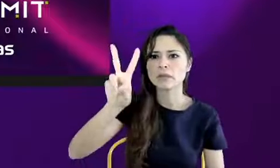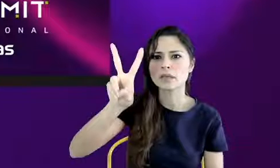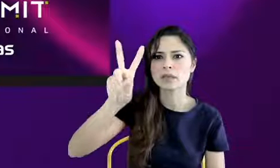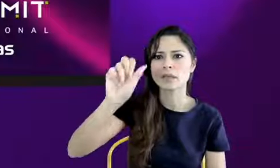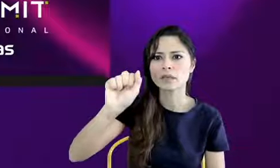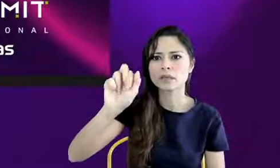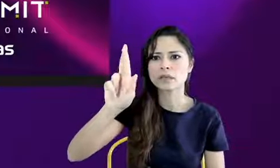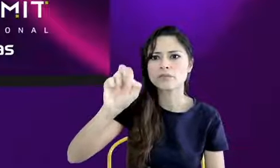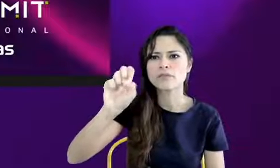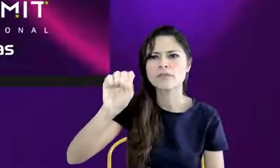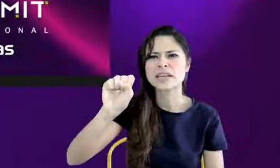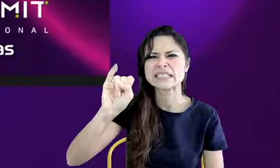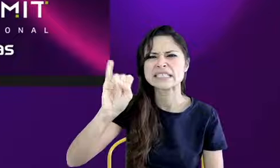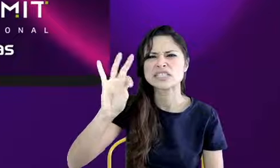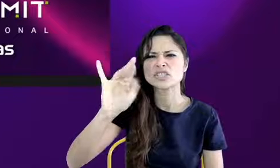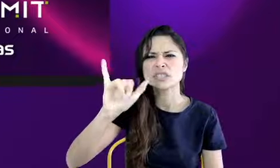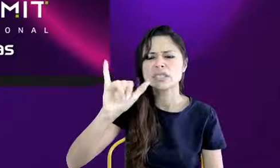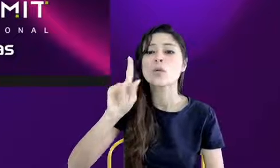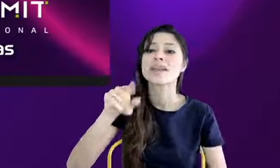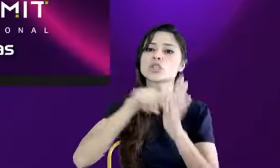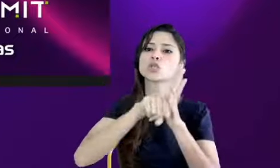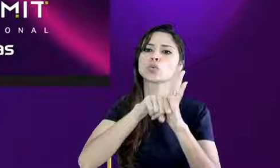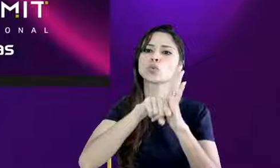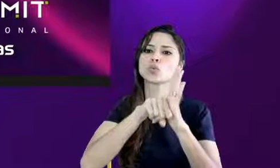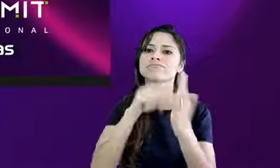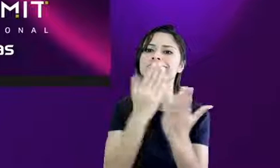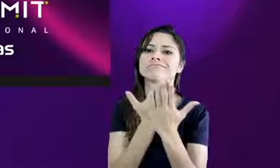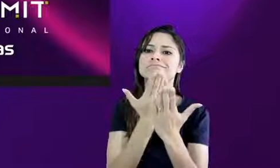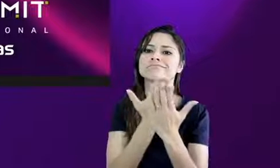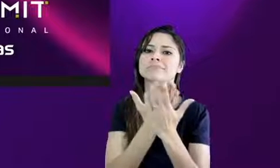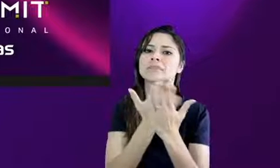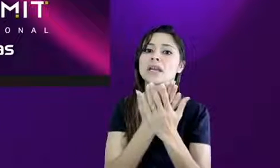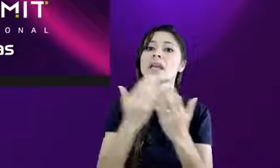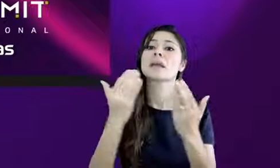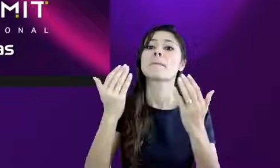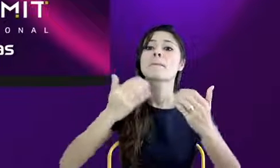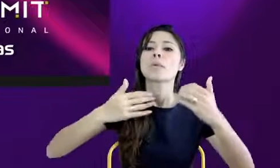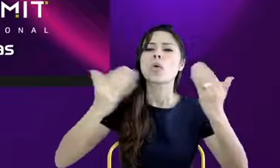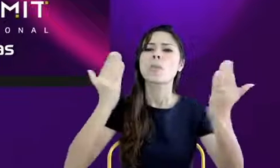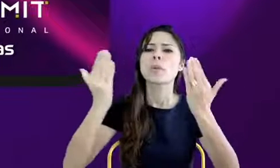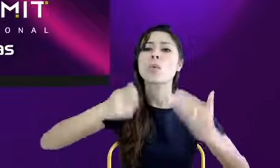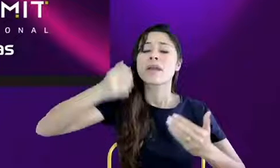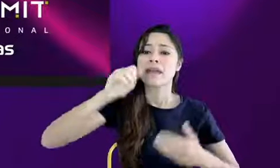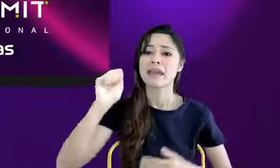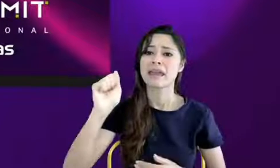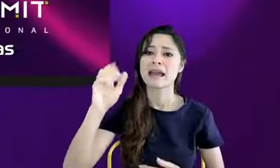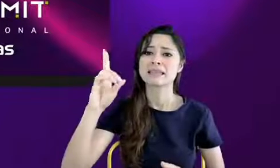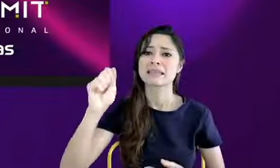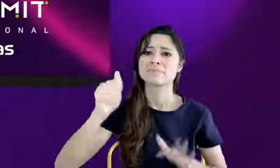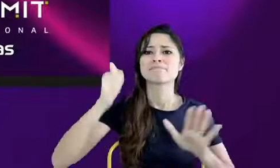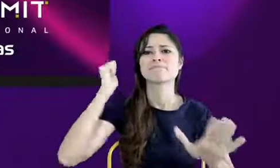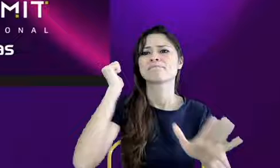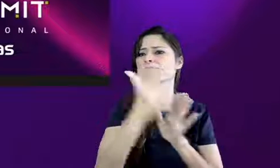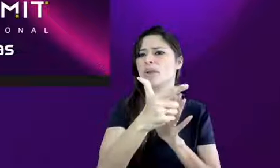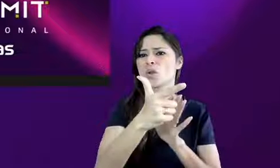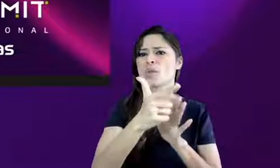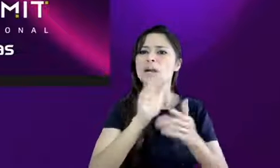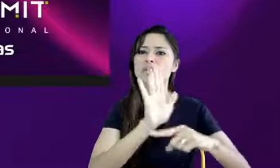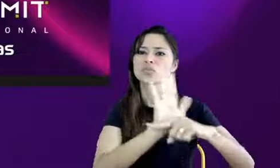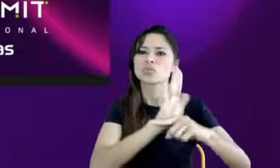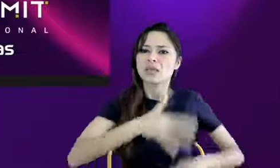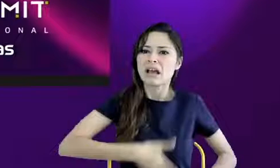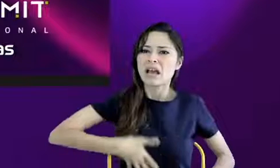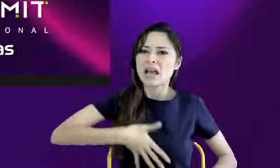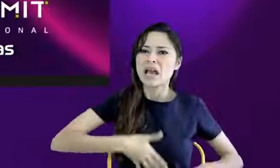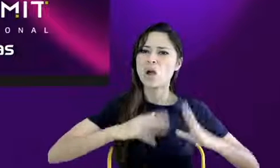o vedolizumab foi superior ao adalimumab para indução e manutenção da remissão clínica e também para a cicatrização da mucosa na retocolite